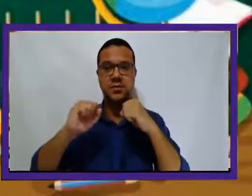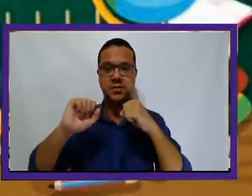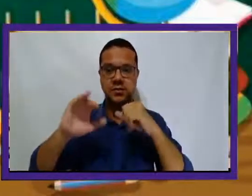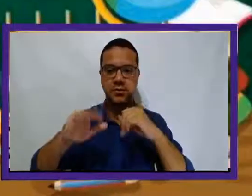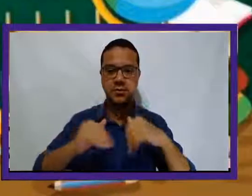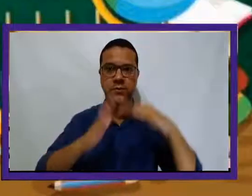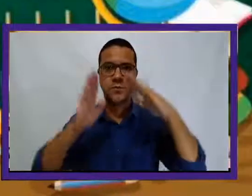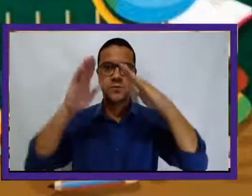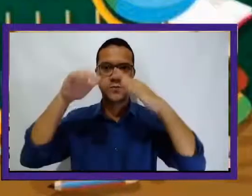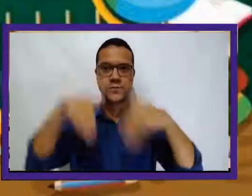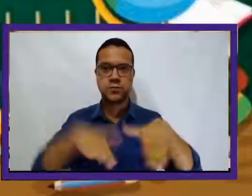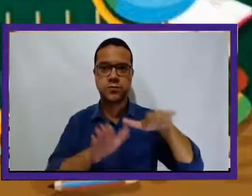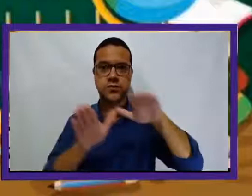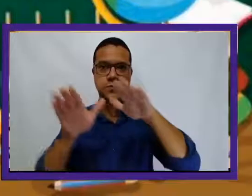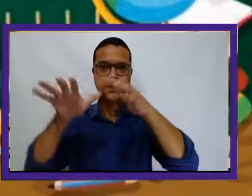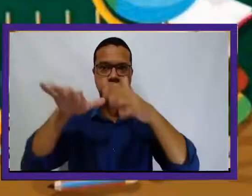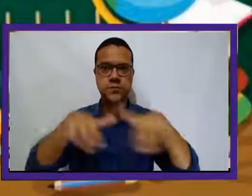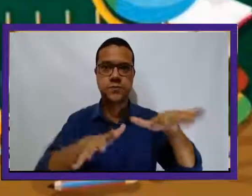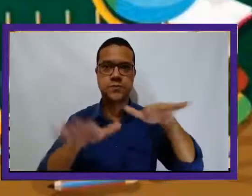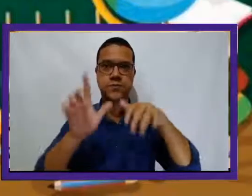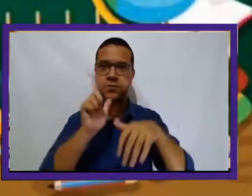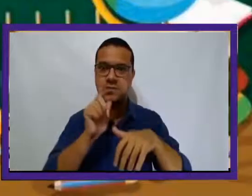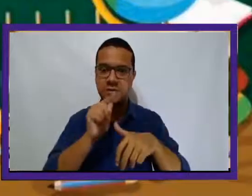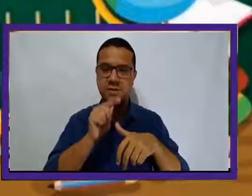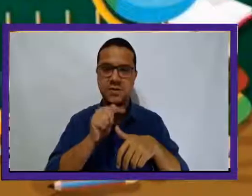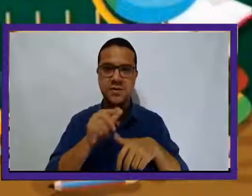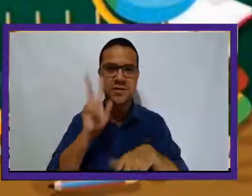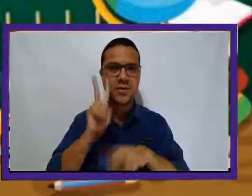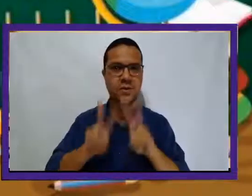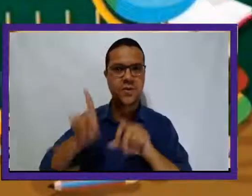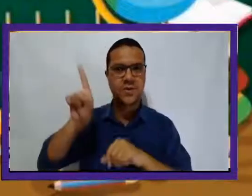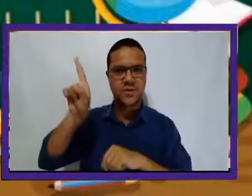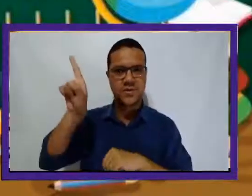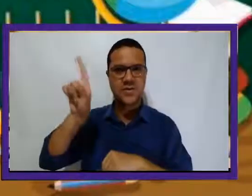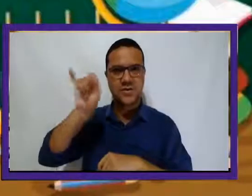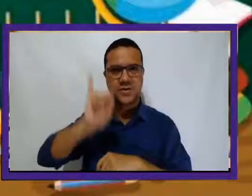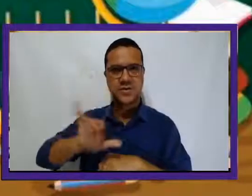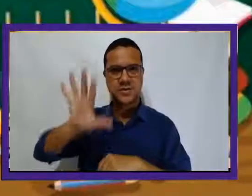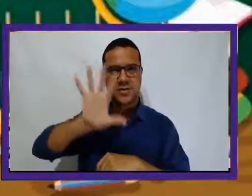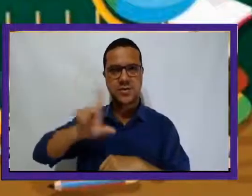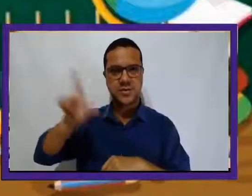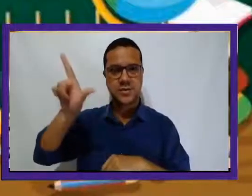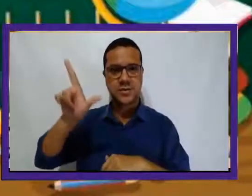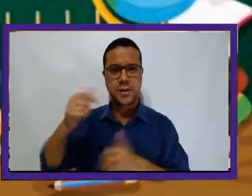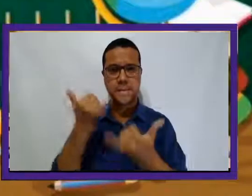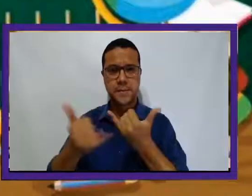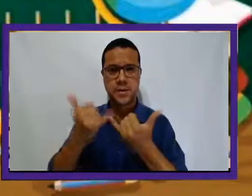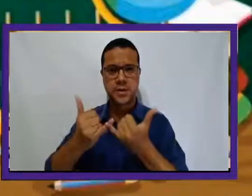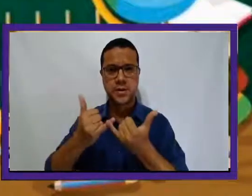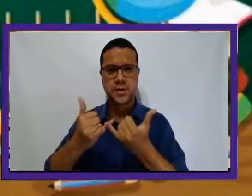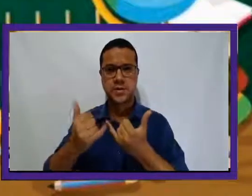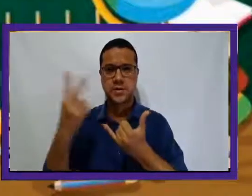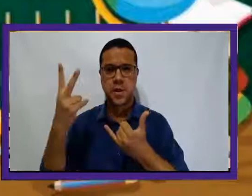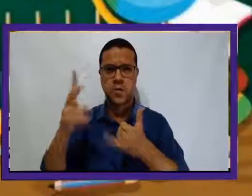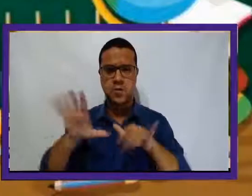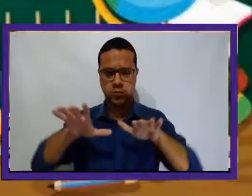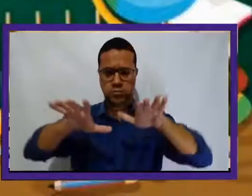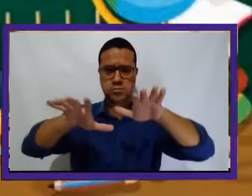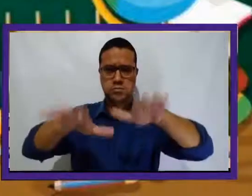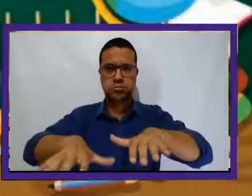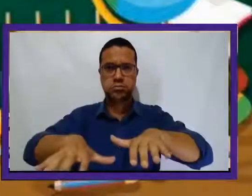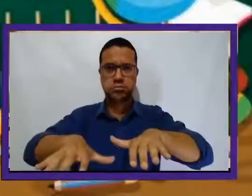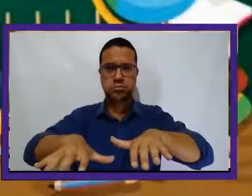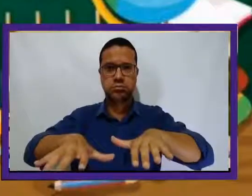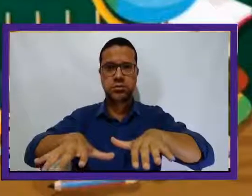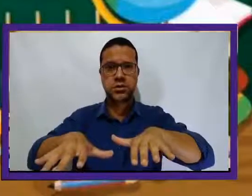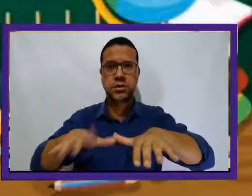Olha que coisa Legal Se você olhar Na nossa imagem Parece dois braços Mecânicos Assim Que estão